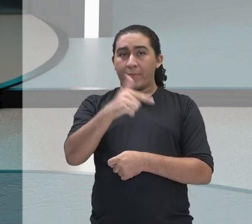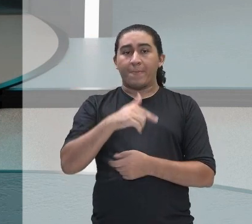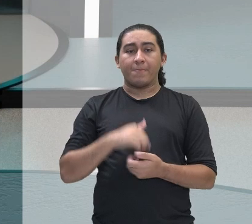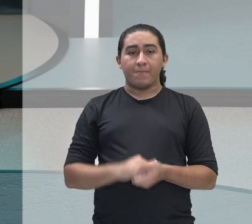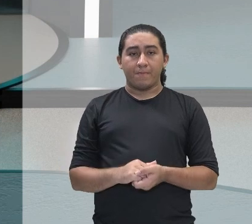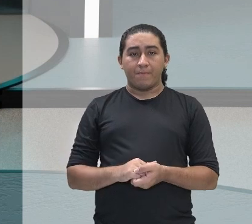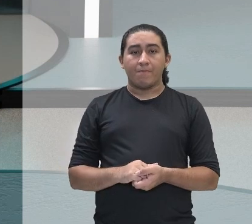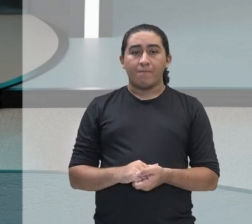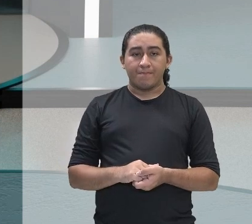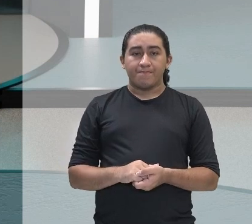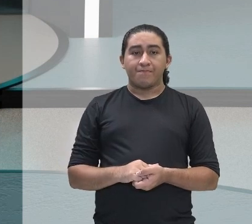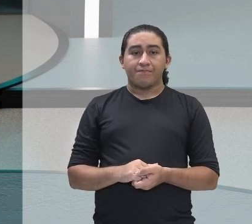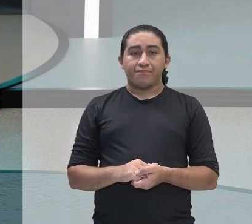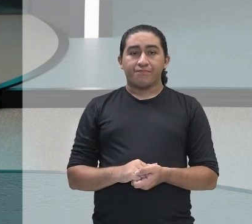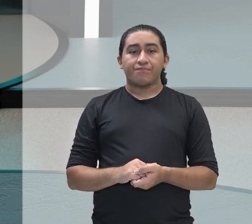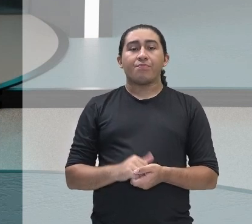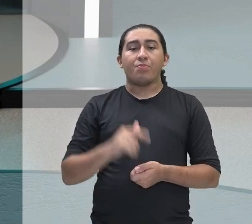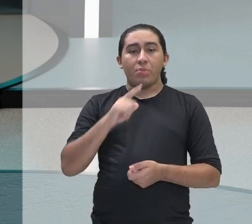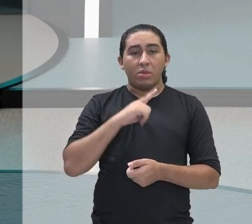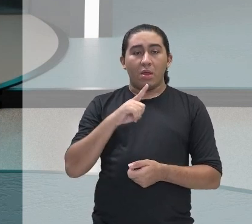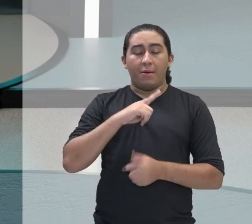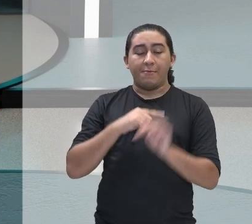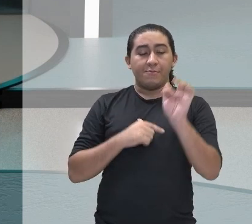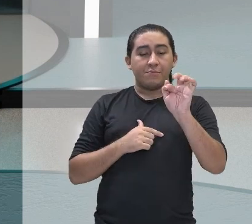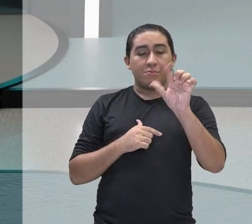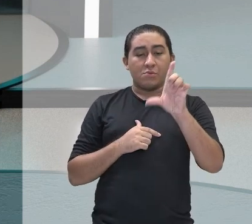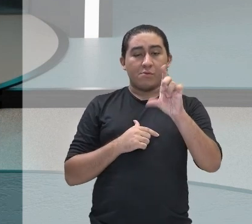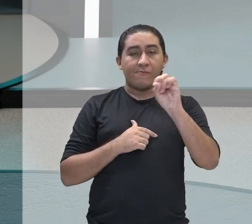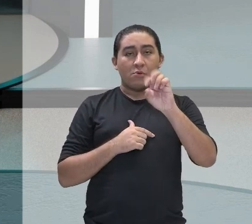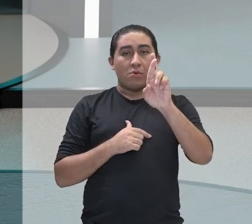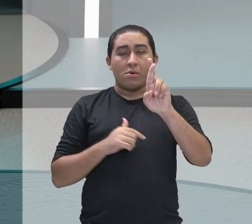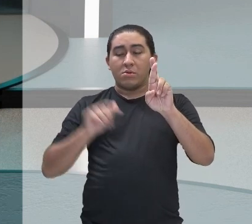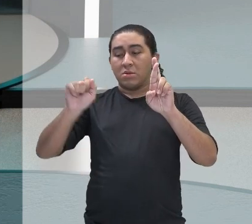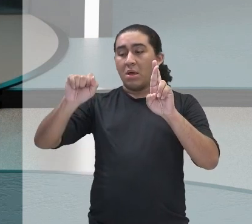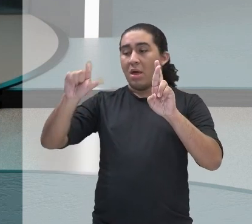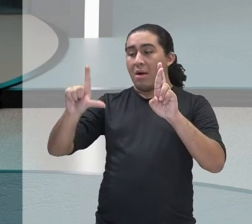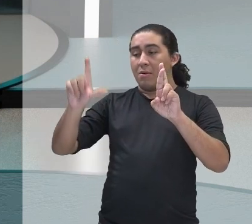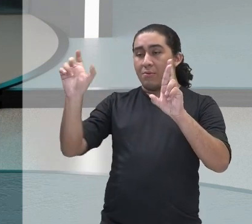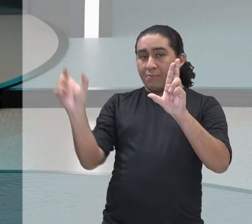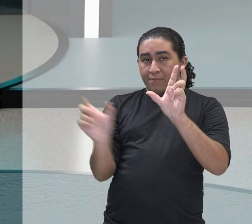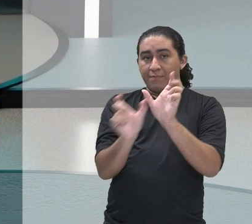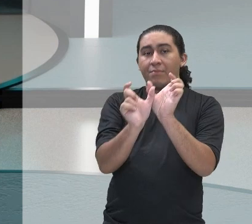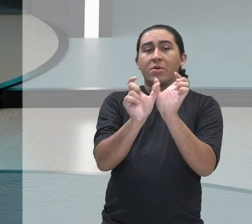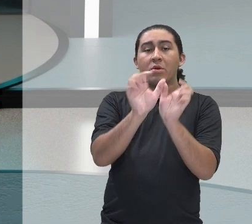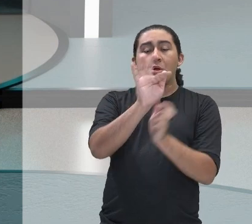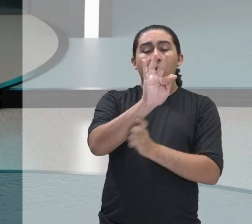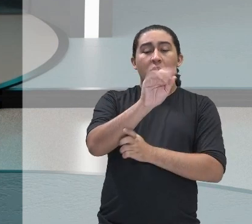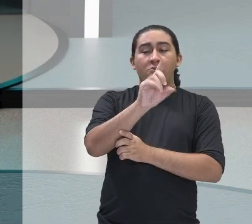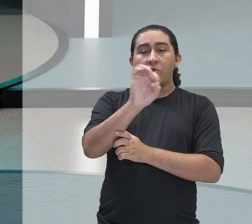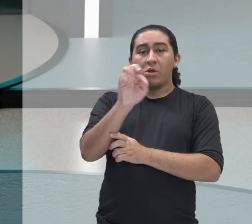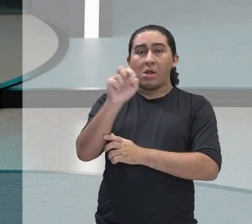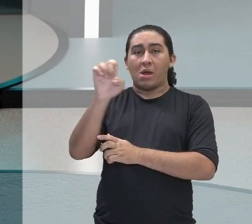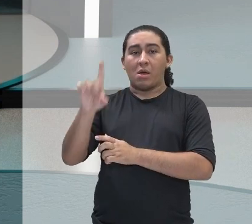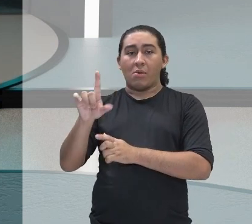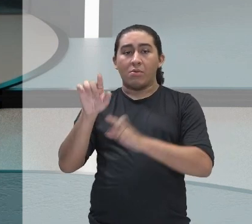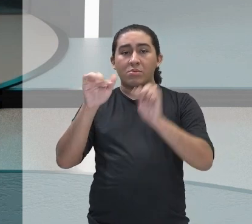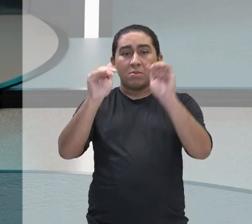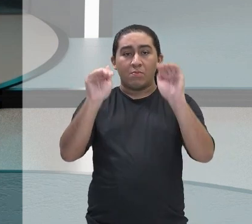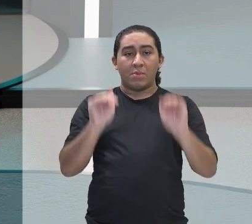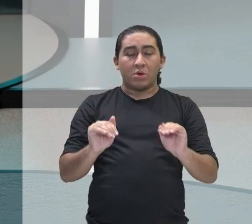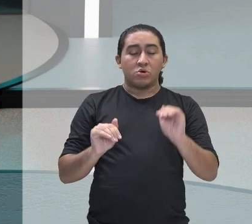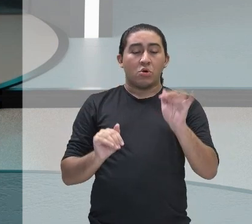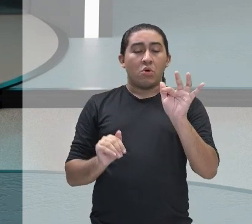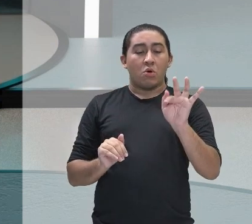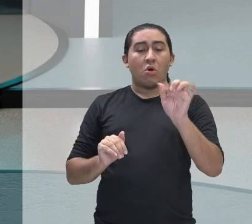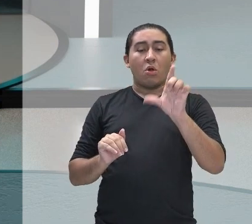com sufixo ao, ido, acrescido a flor, eu crio florido, né?